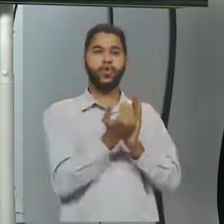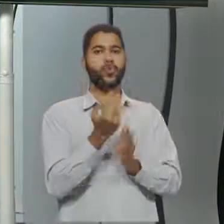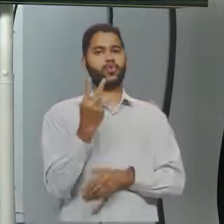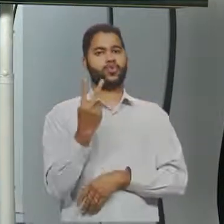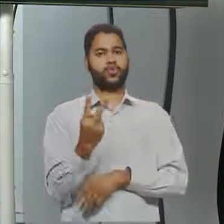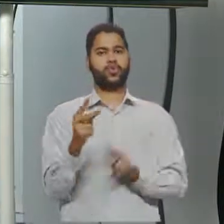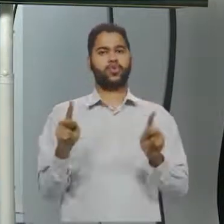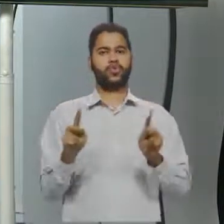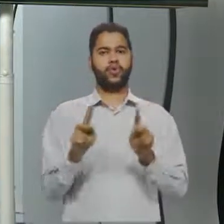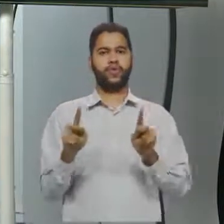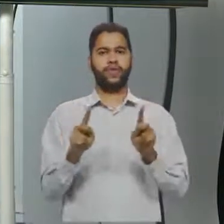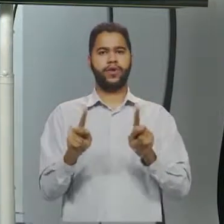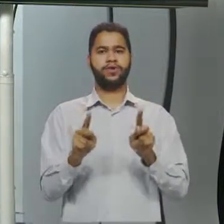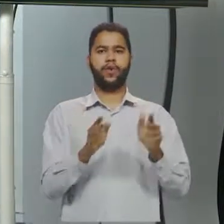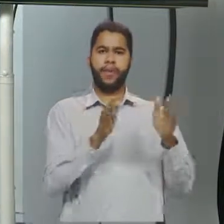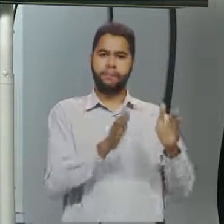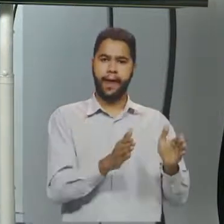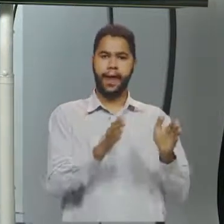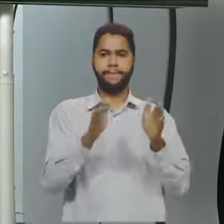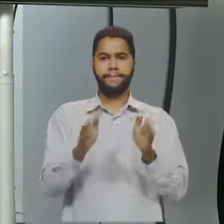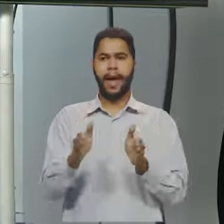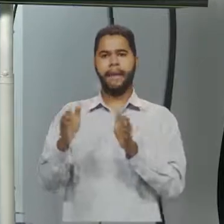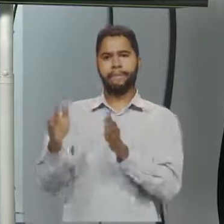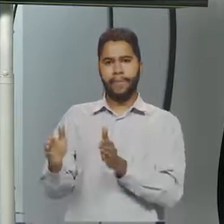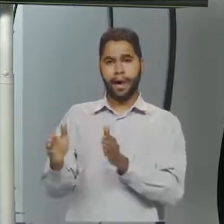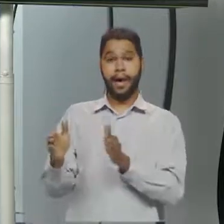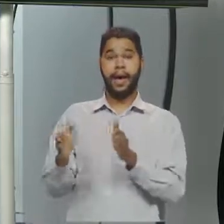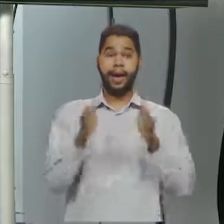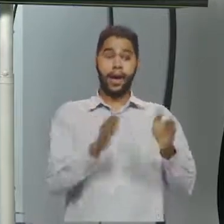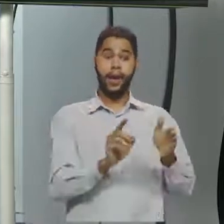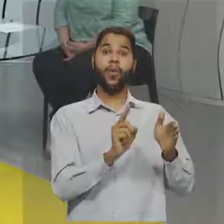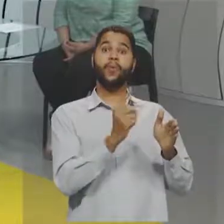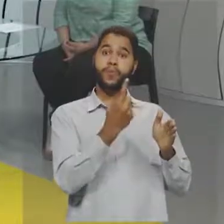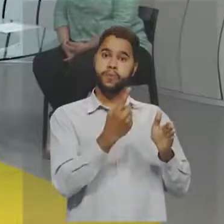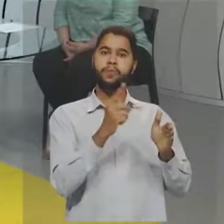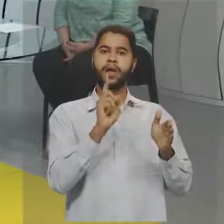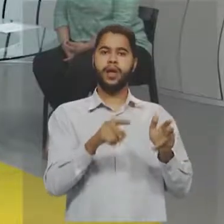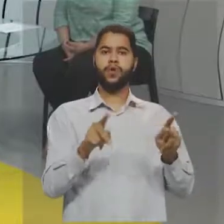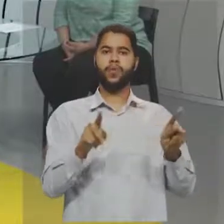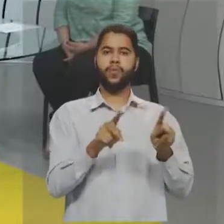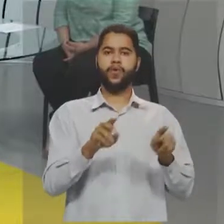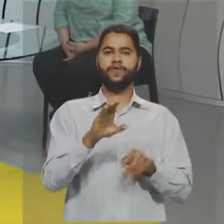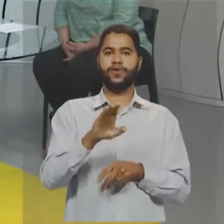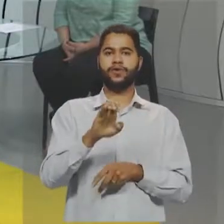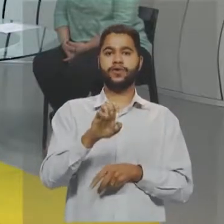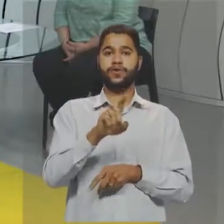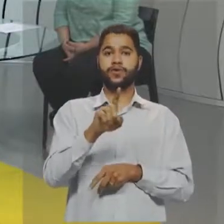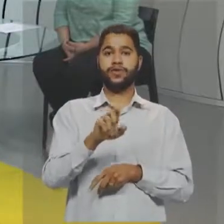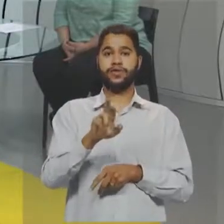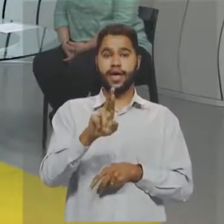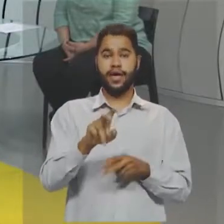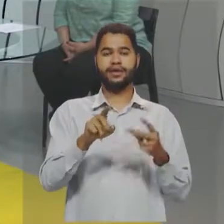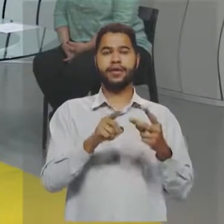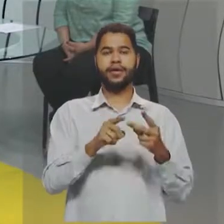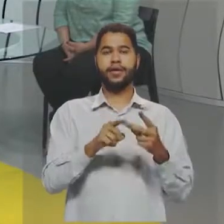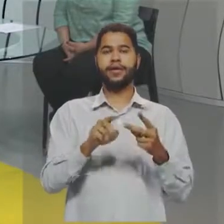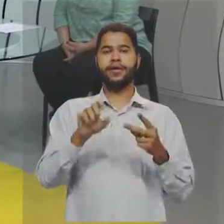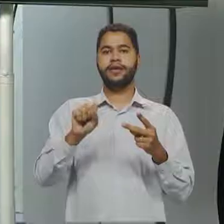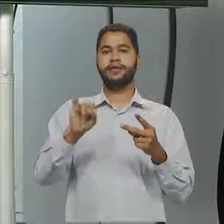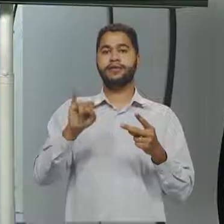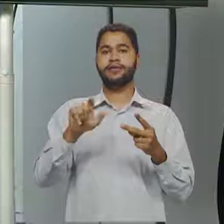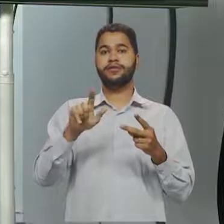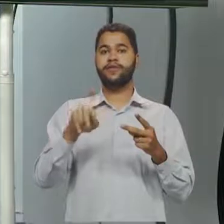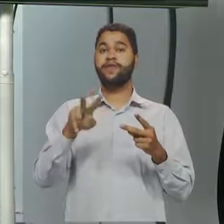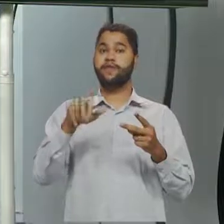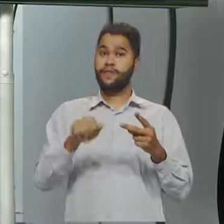2 professores por bloco. Nesse primeiro bloco, estão aqui comigo o professor César Garofalo e a professora Silvana